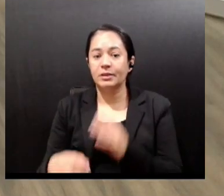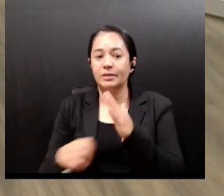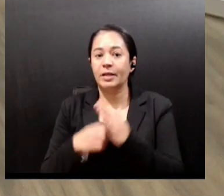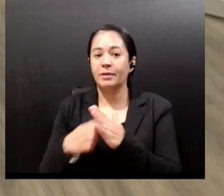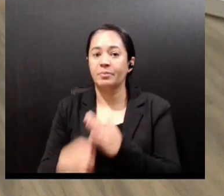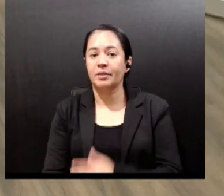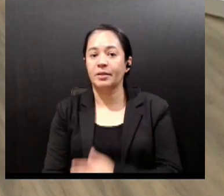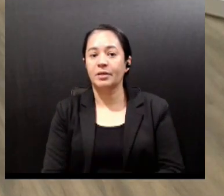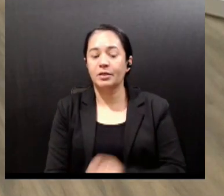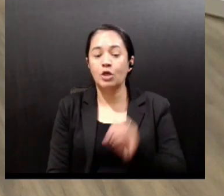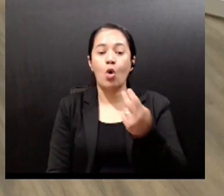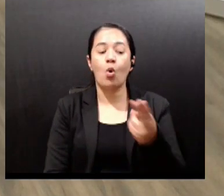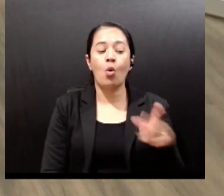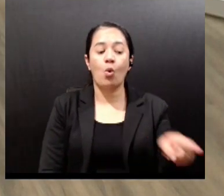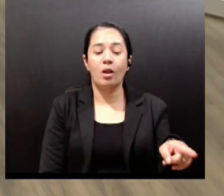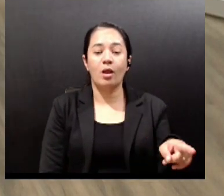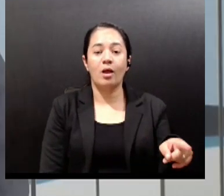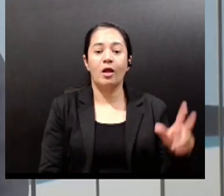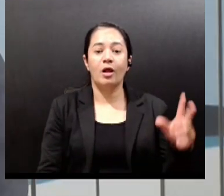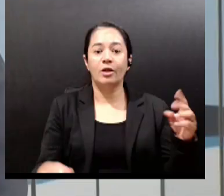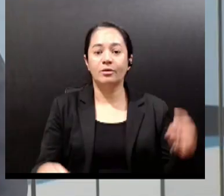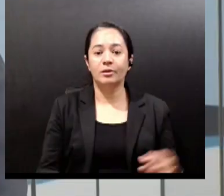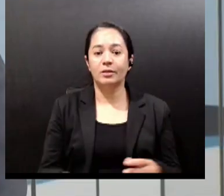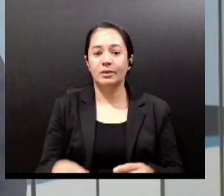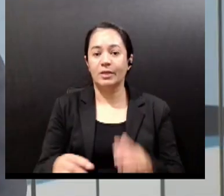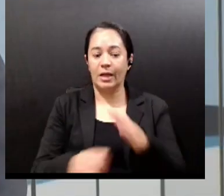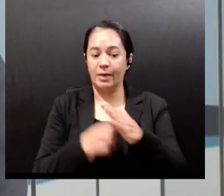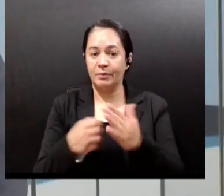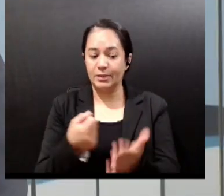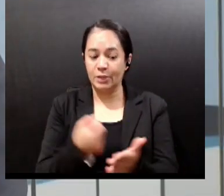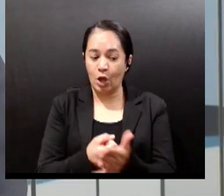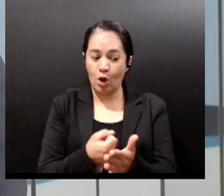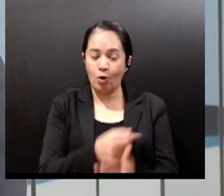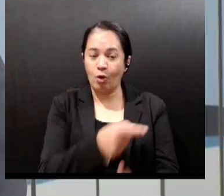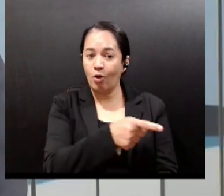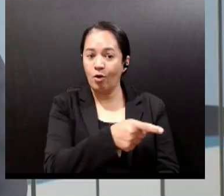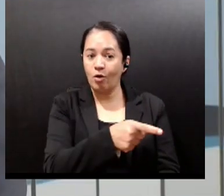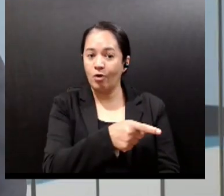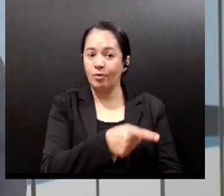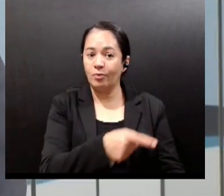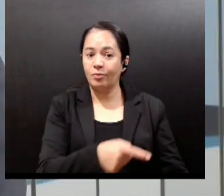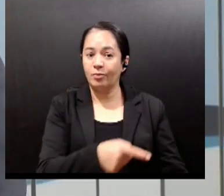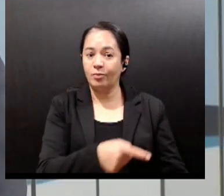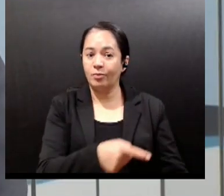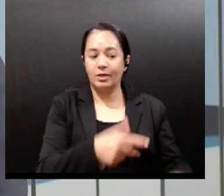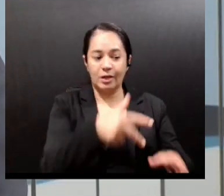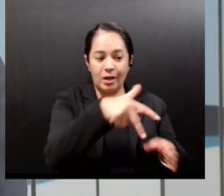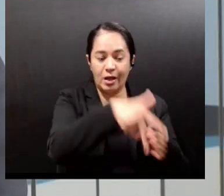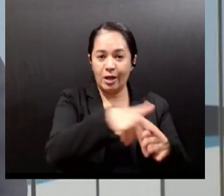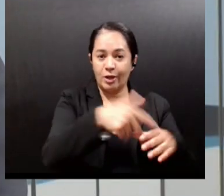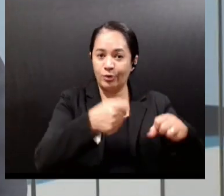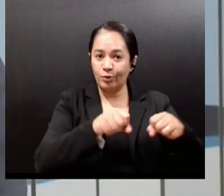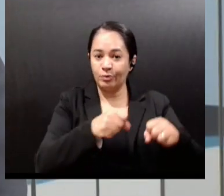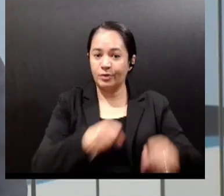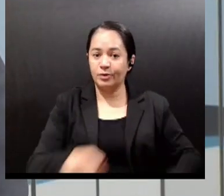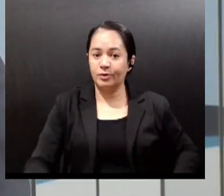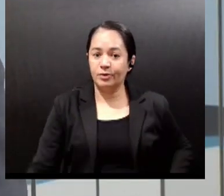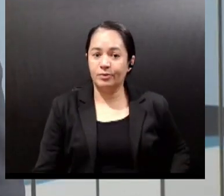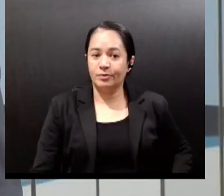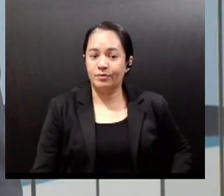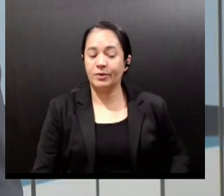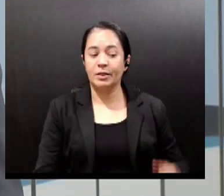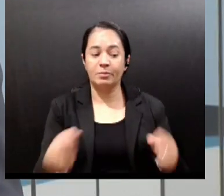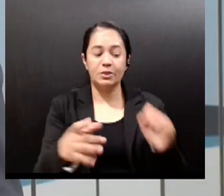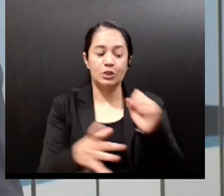motorista? A empresa deve cobrar do motorista, do piloto motociclista, a ter esse seguro, que